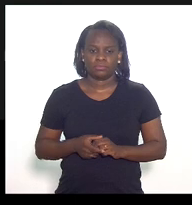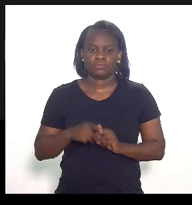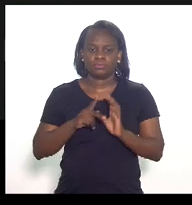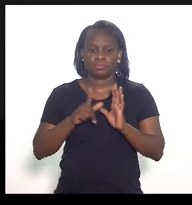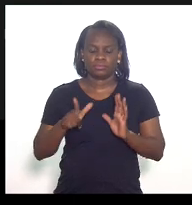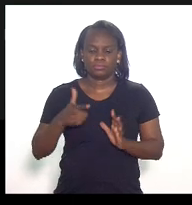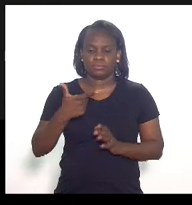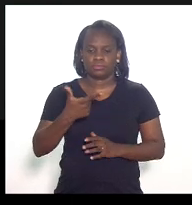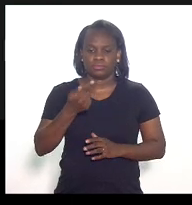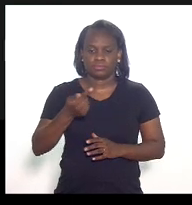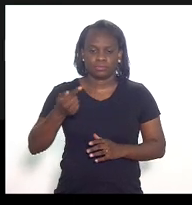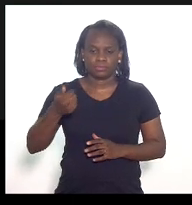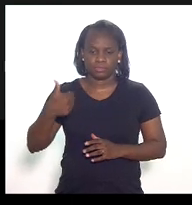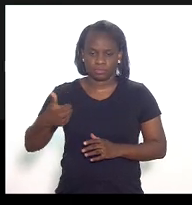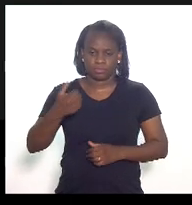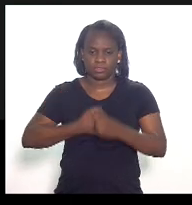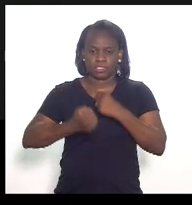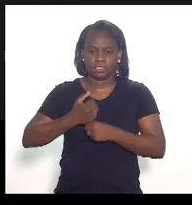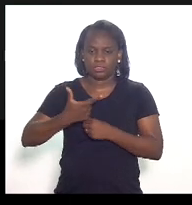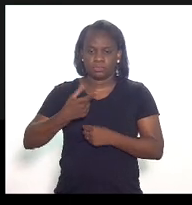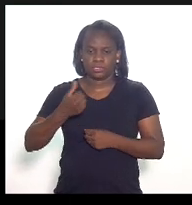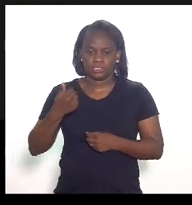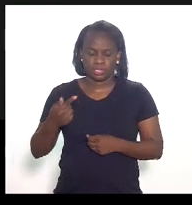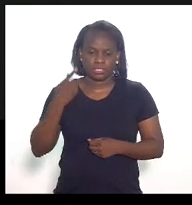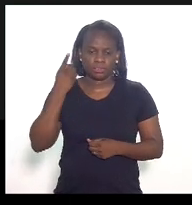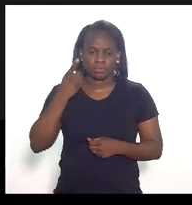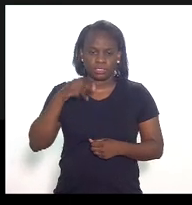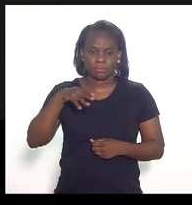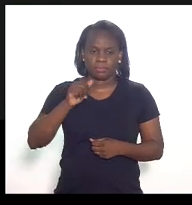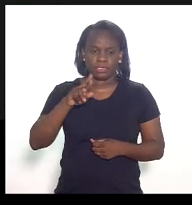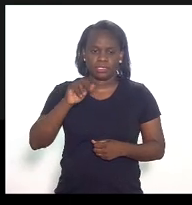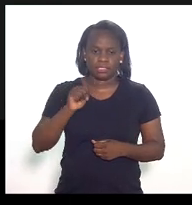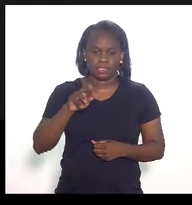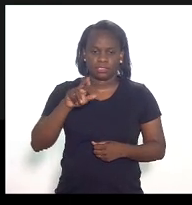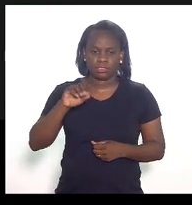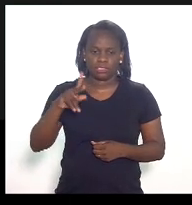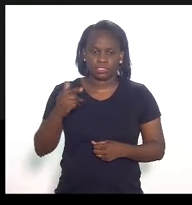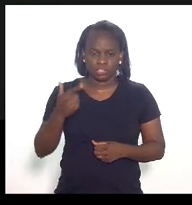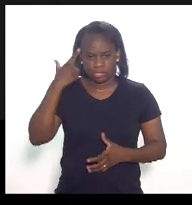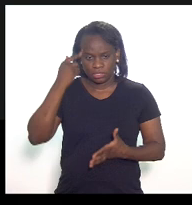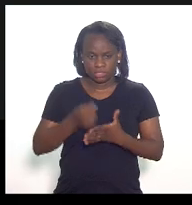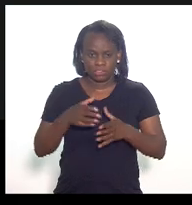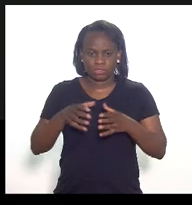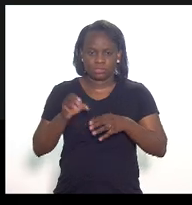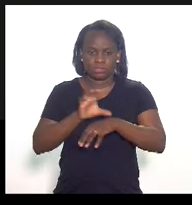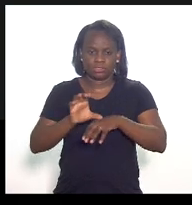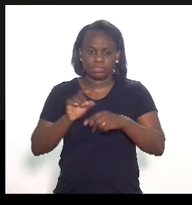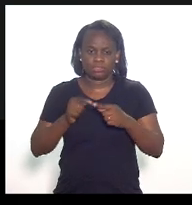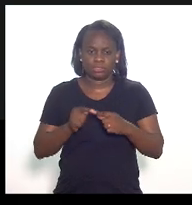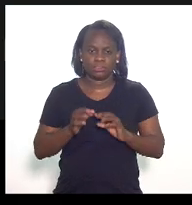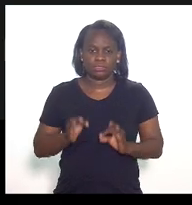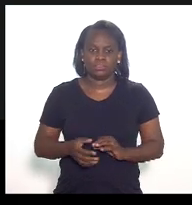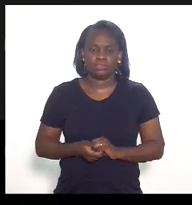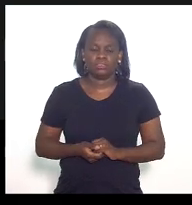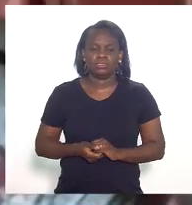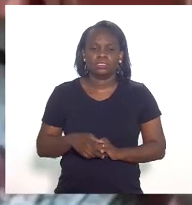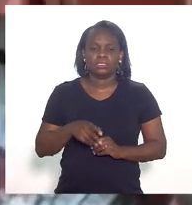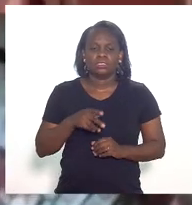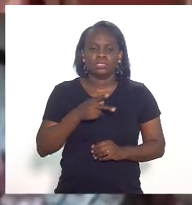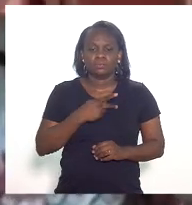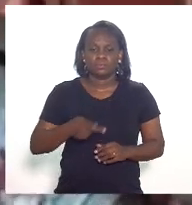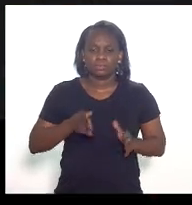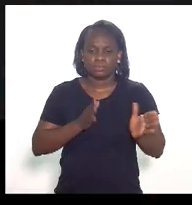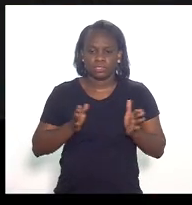Projeto de lei 2771 de 2017, de autoria da deputada Marta Rocha, parecer pela constitucionalidade. Presidente, uma questão de ordem